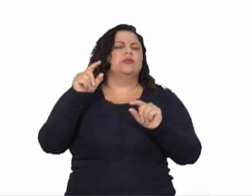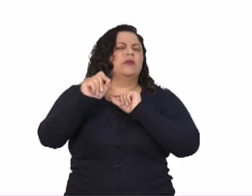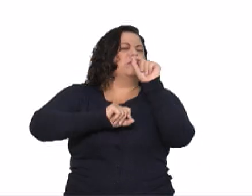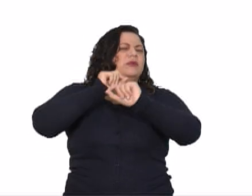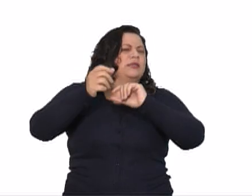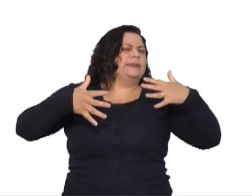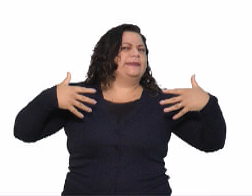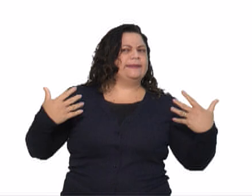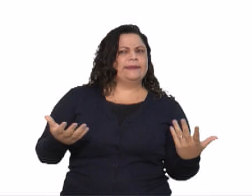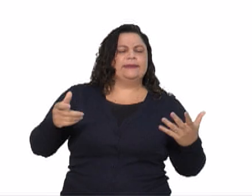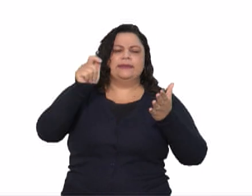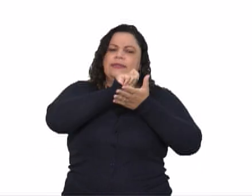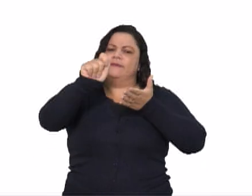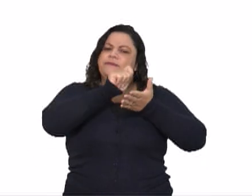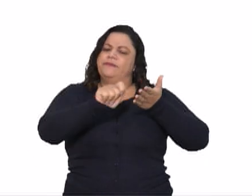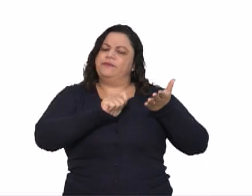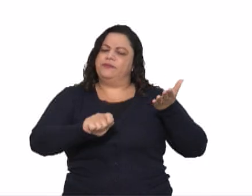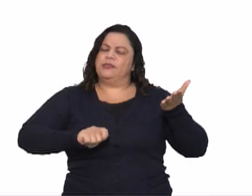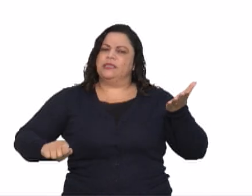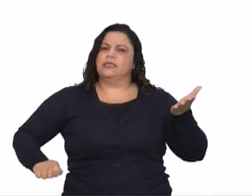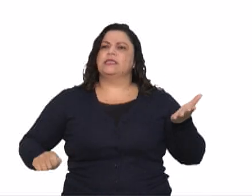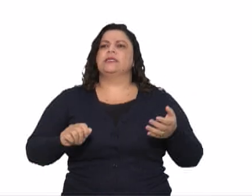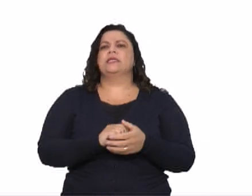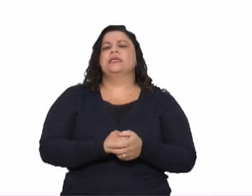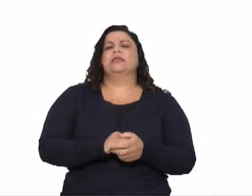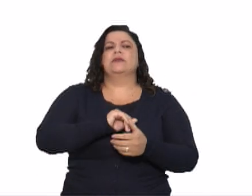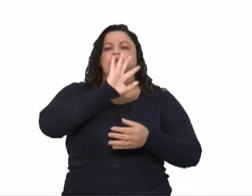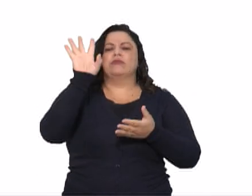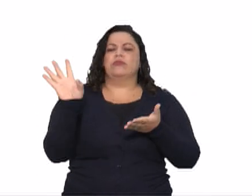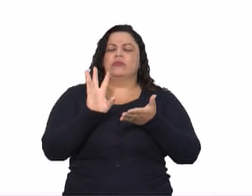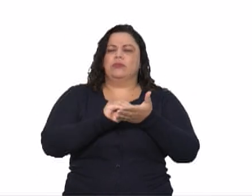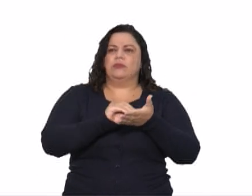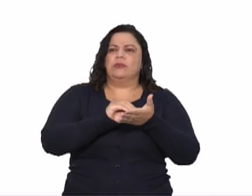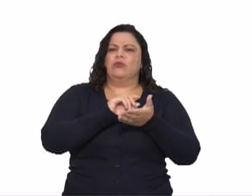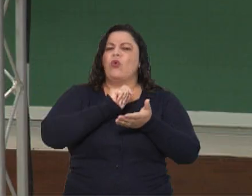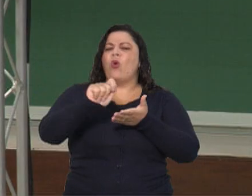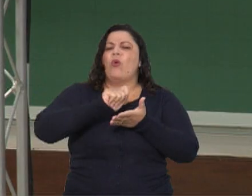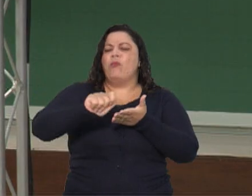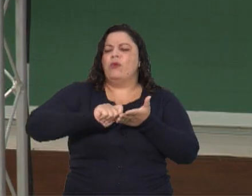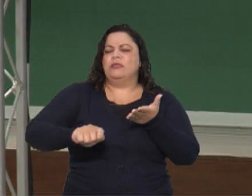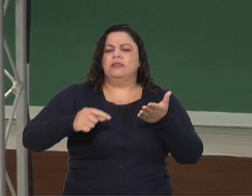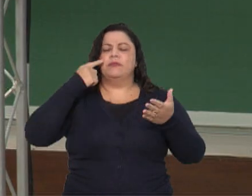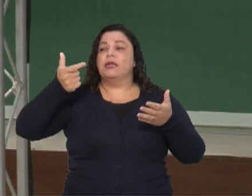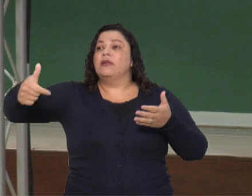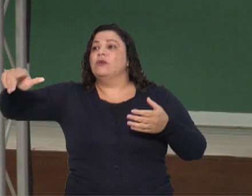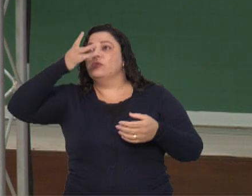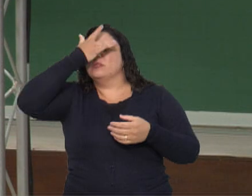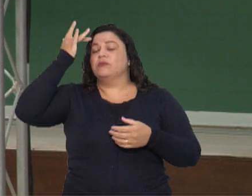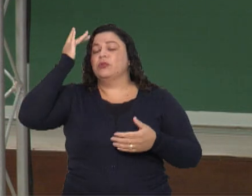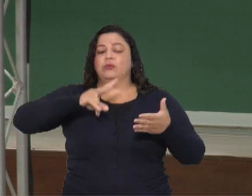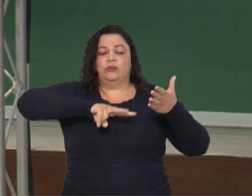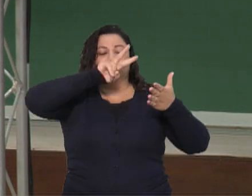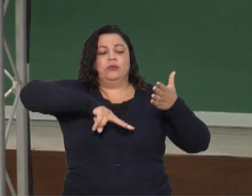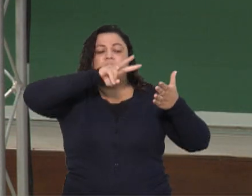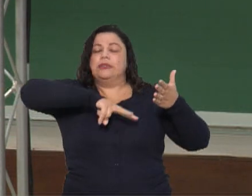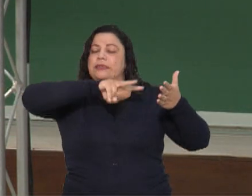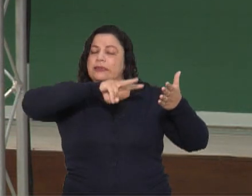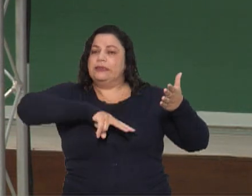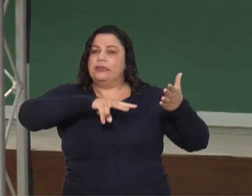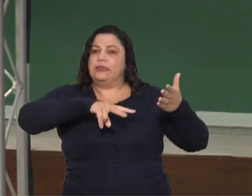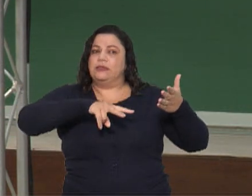serve a escrita? A escrita serve como um registro, para que outras pessoas leiam e tirem conhecimento daquilo. Então,